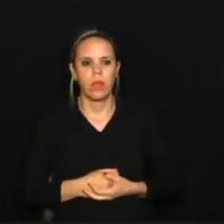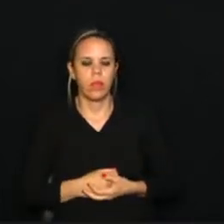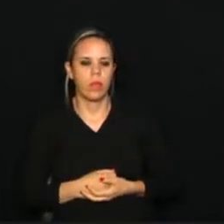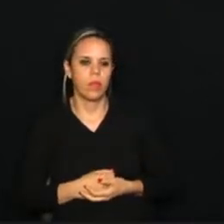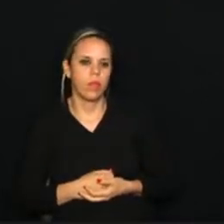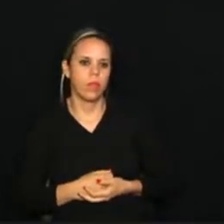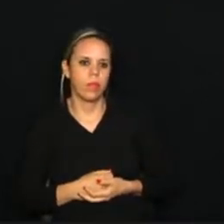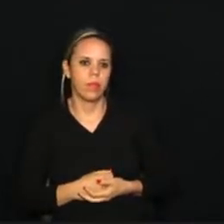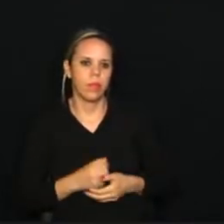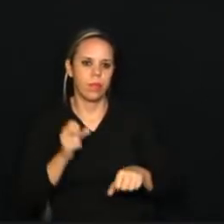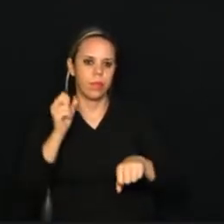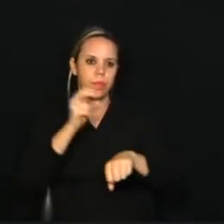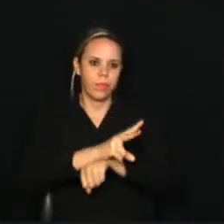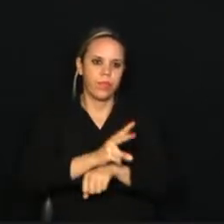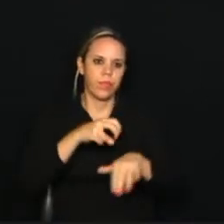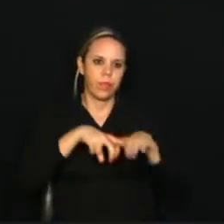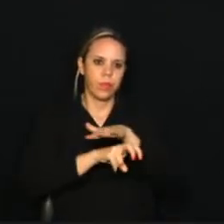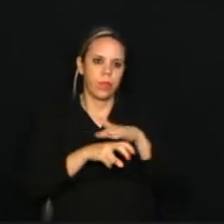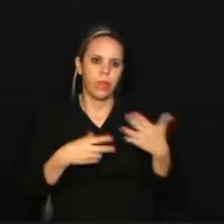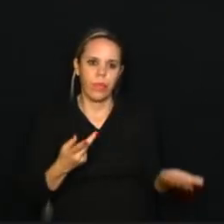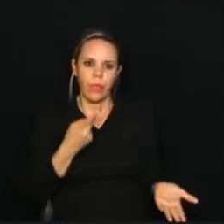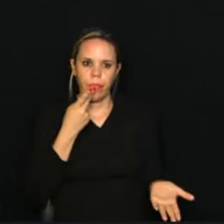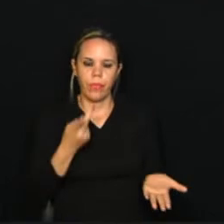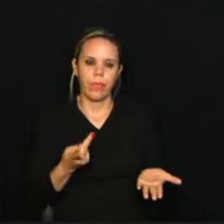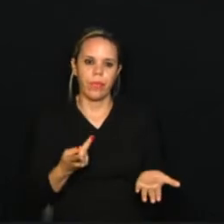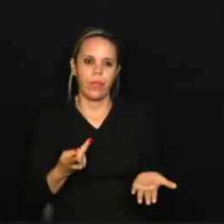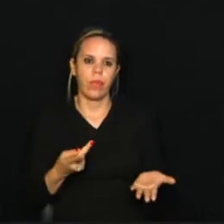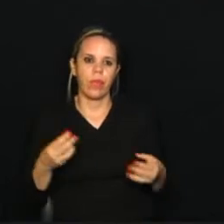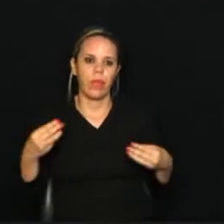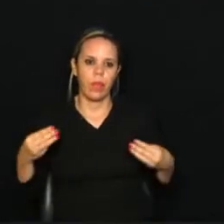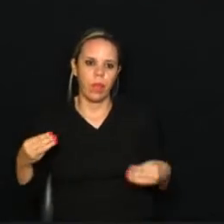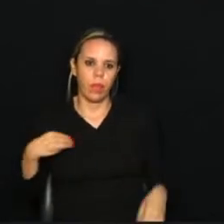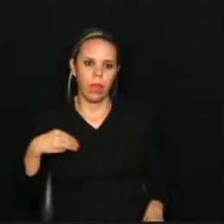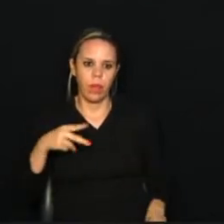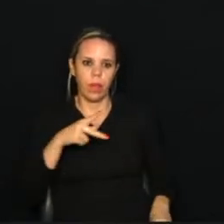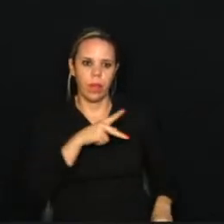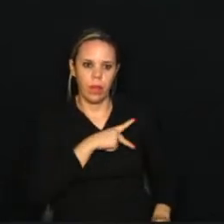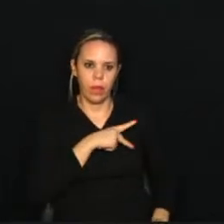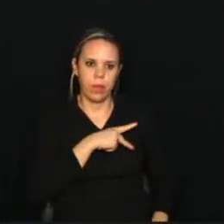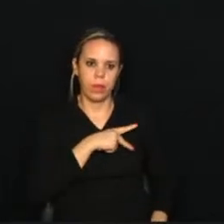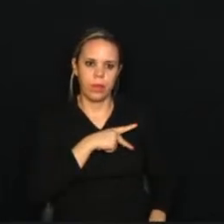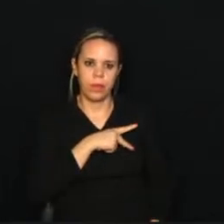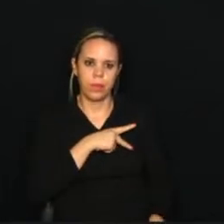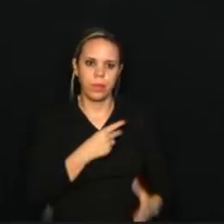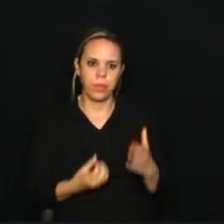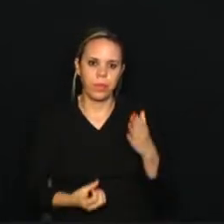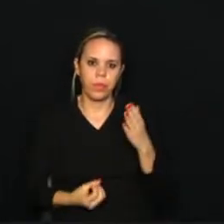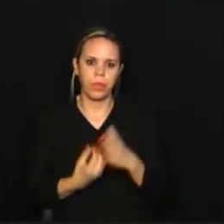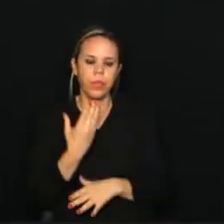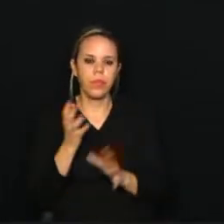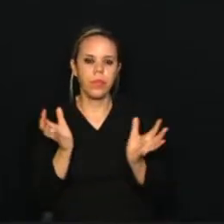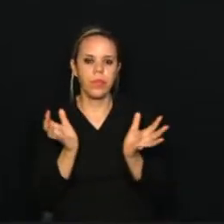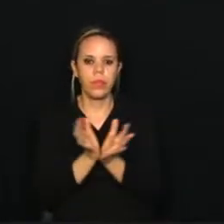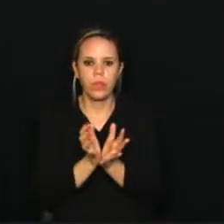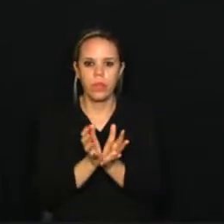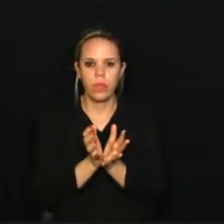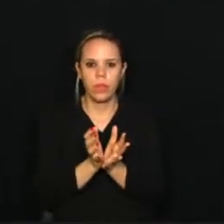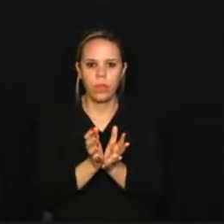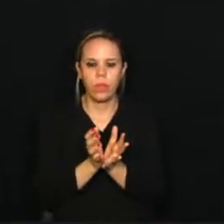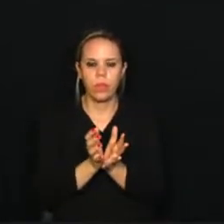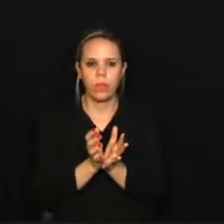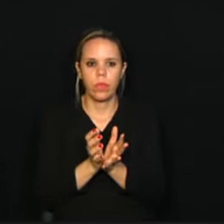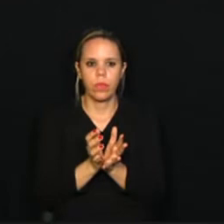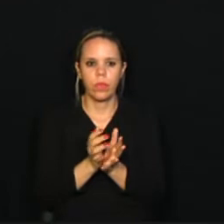questão das vagas em creche, né? O Ministério Público criou uma comissão ainda